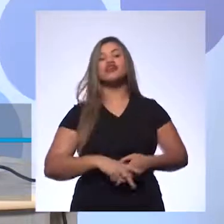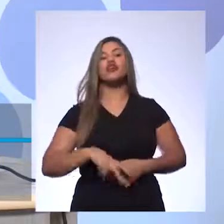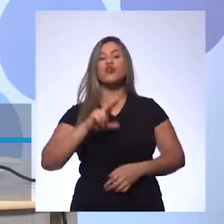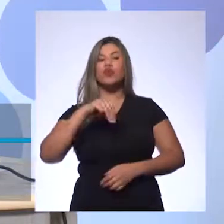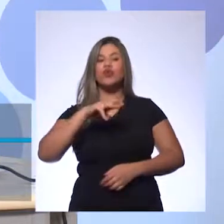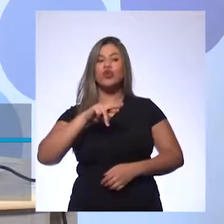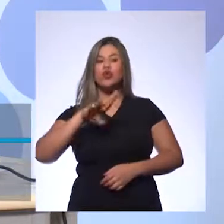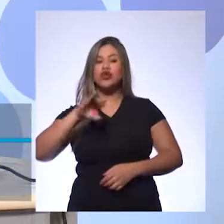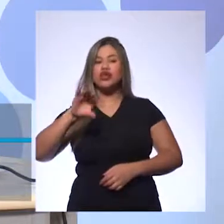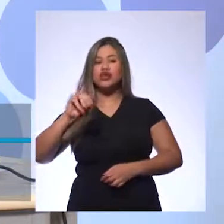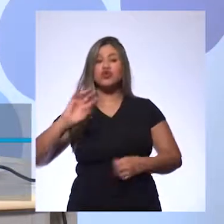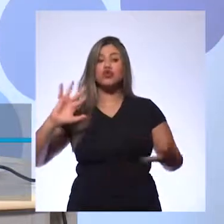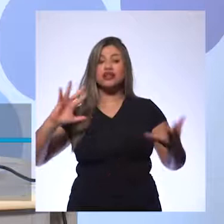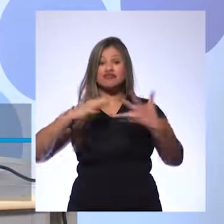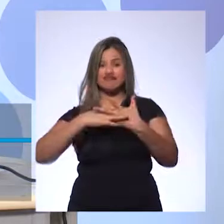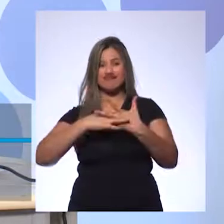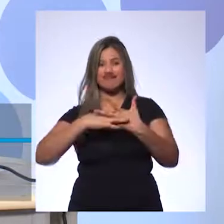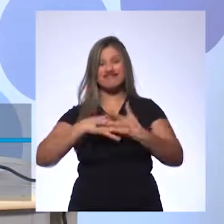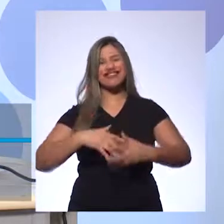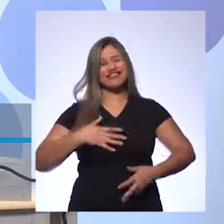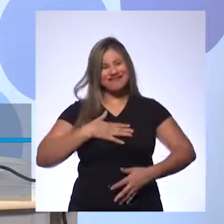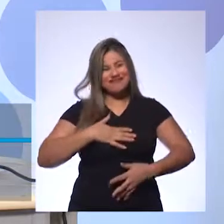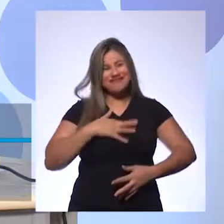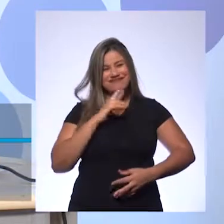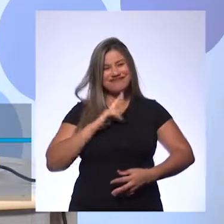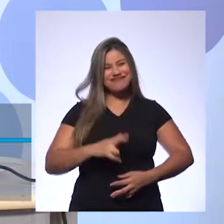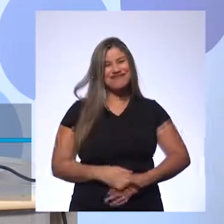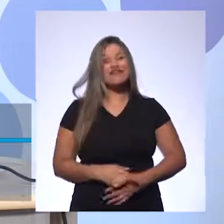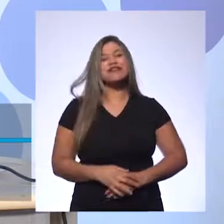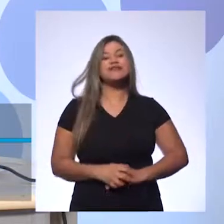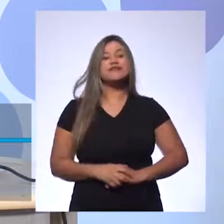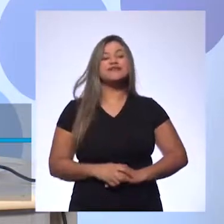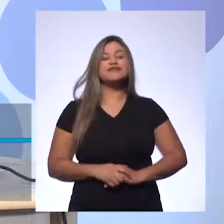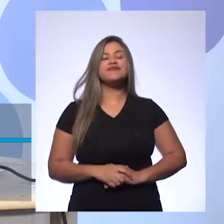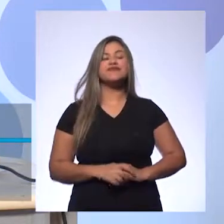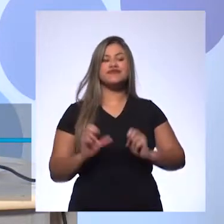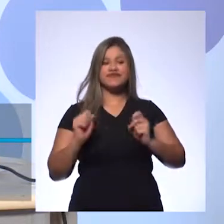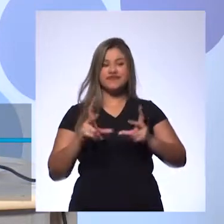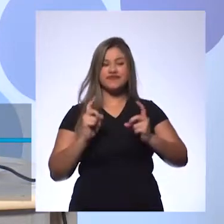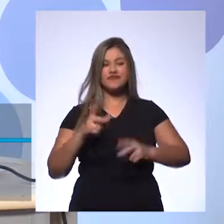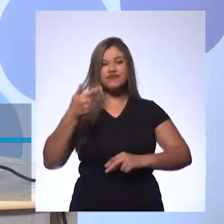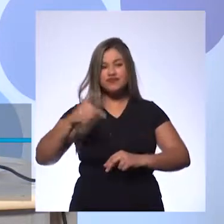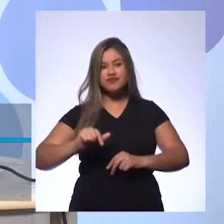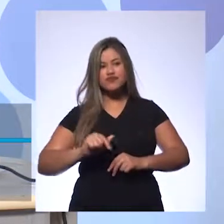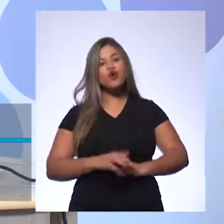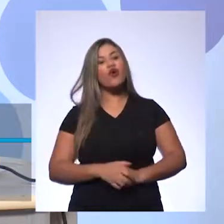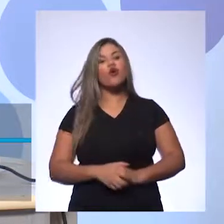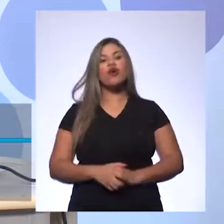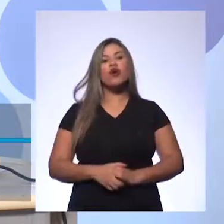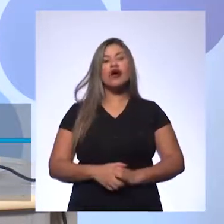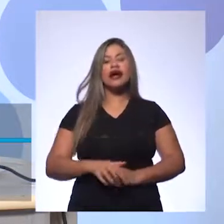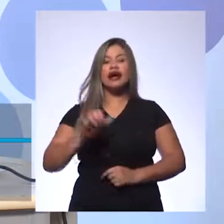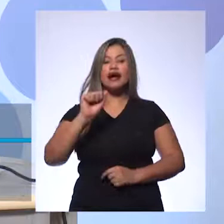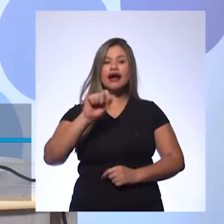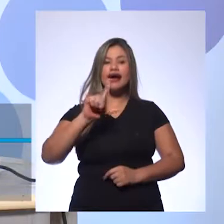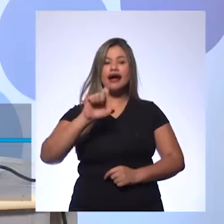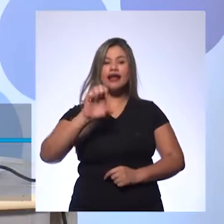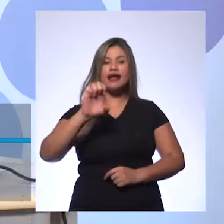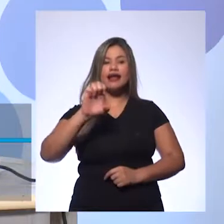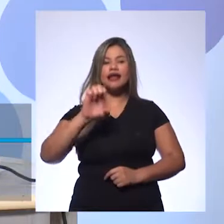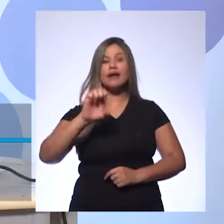aqui bonitinho adorei uma mulher vendas Eu já falei a Ale